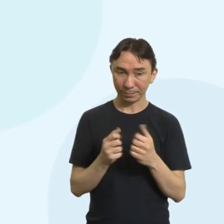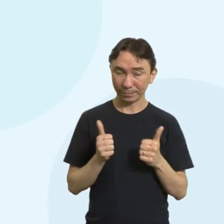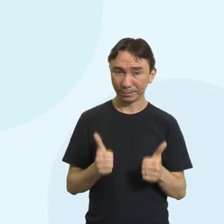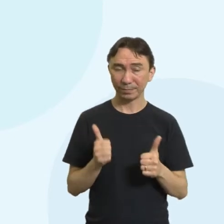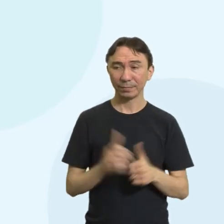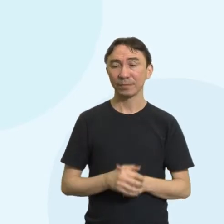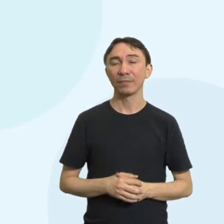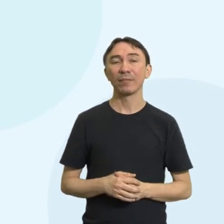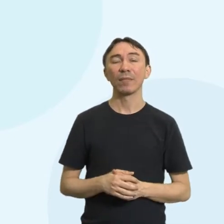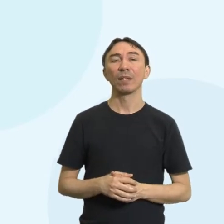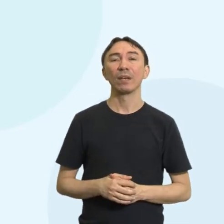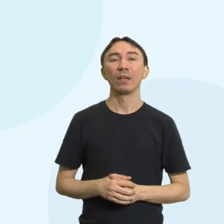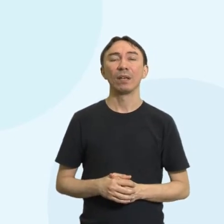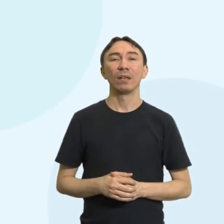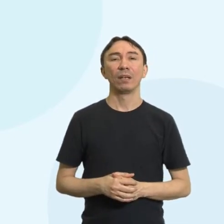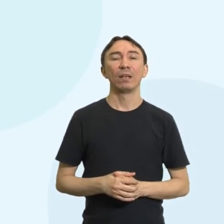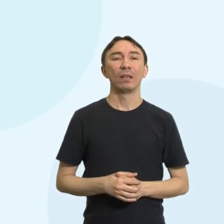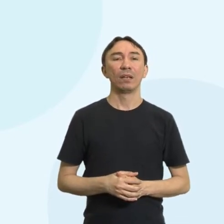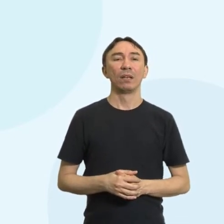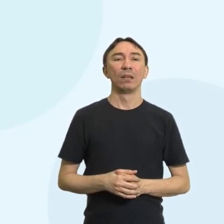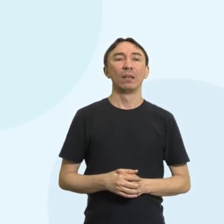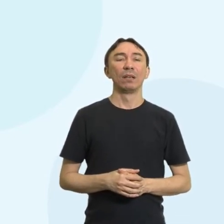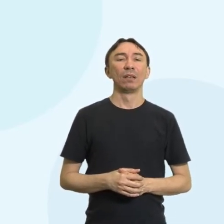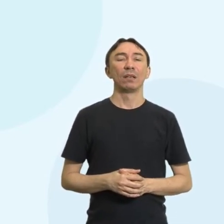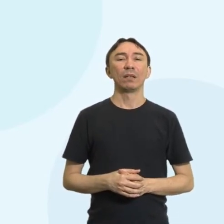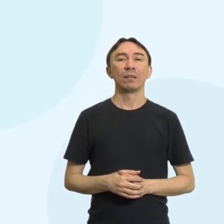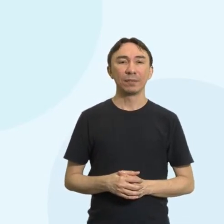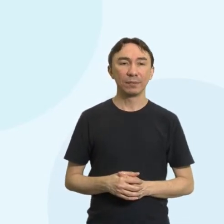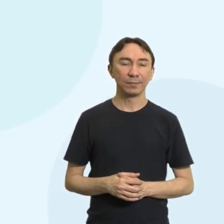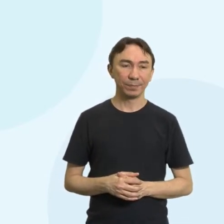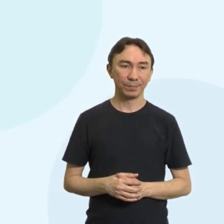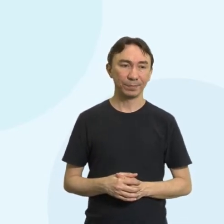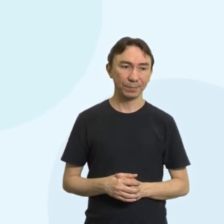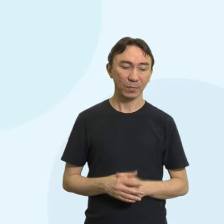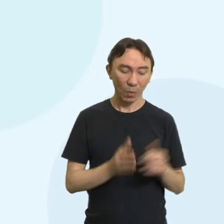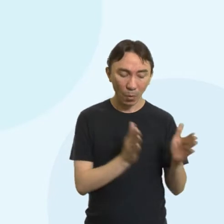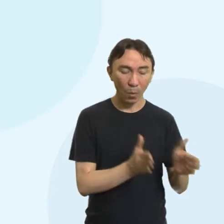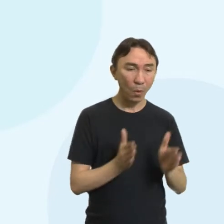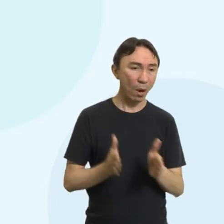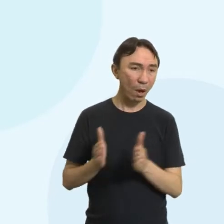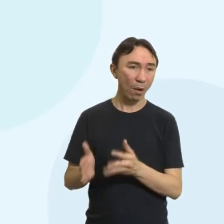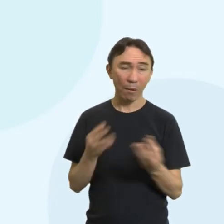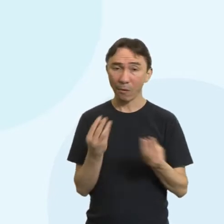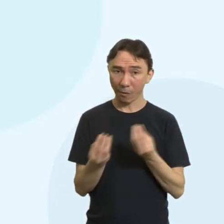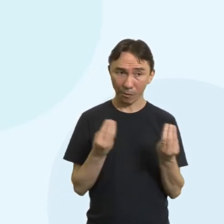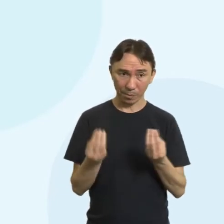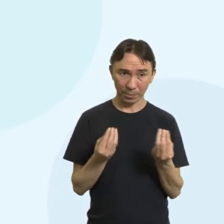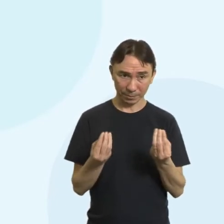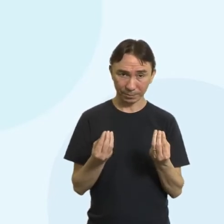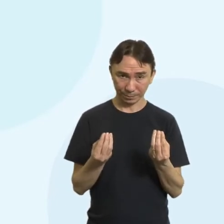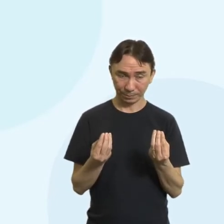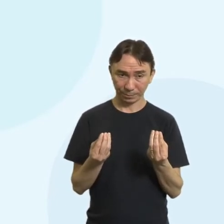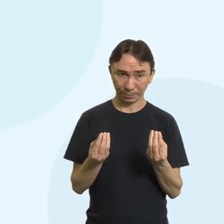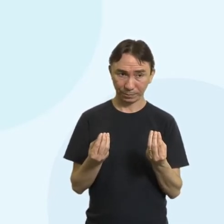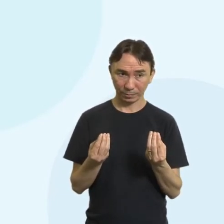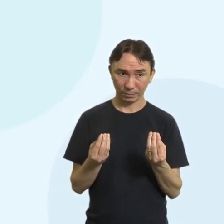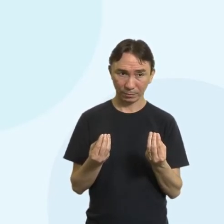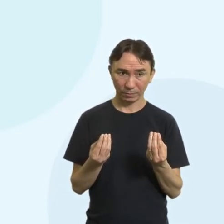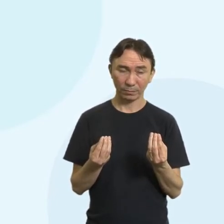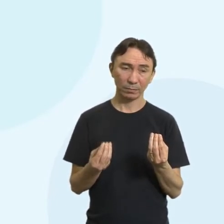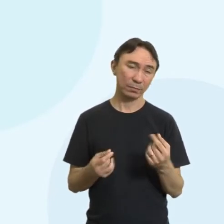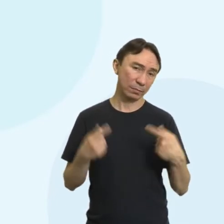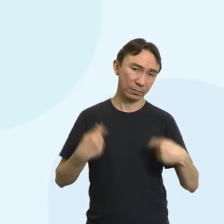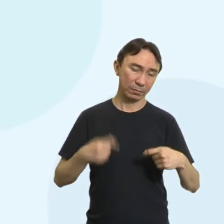Então, como que vocês vão organizar, digamos assim, né? Vai ser organizada uma roda